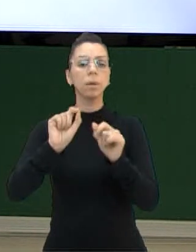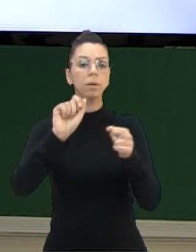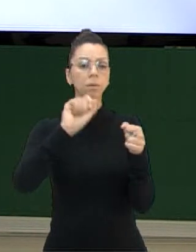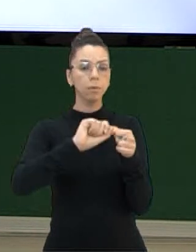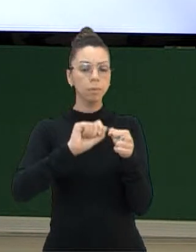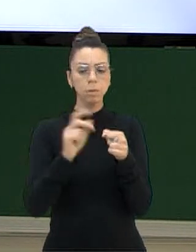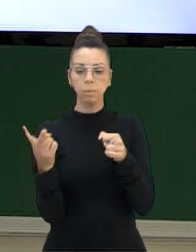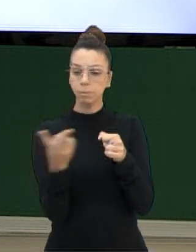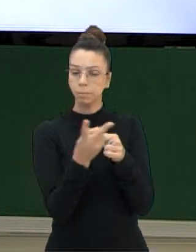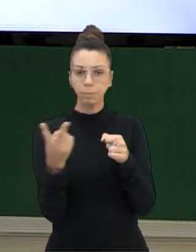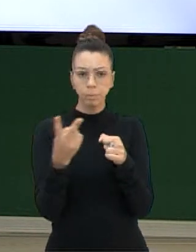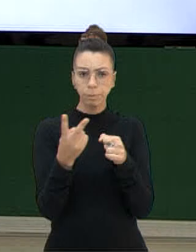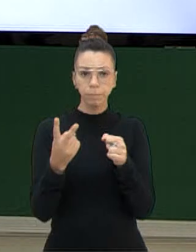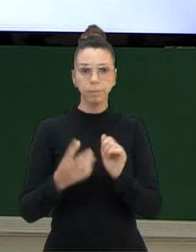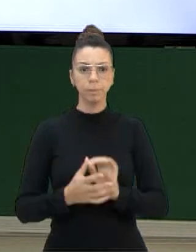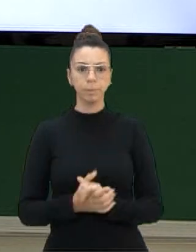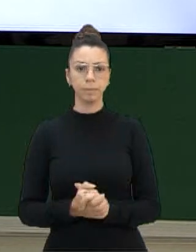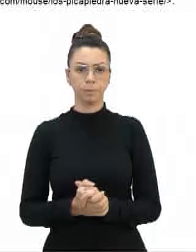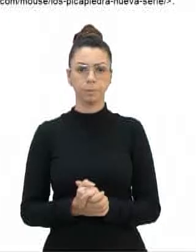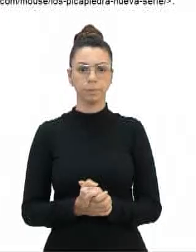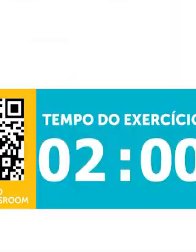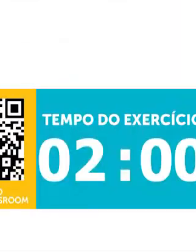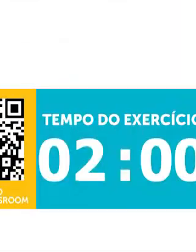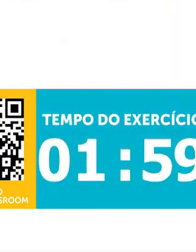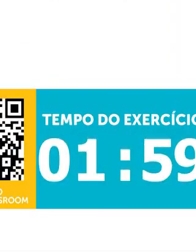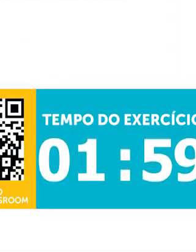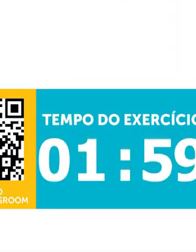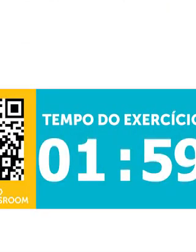condicionar aí a nossa reflexão para a aula.